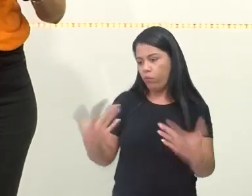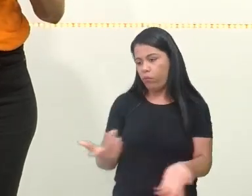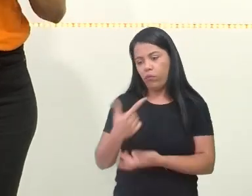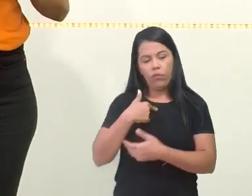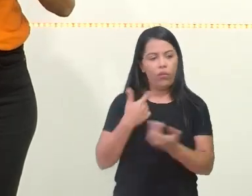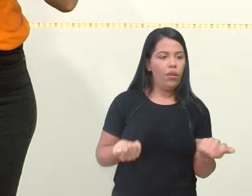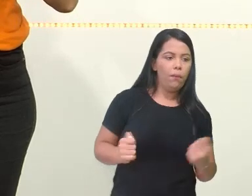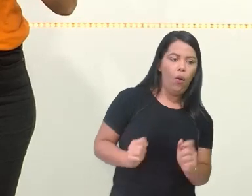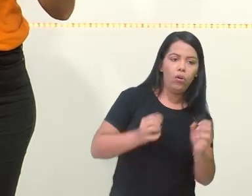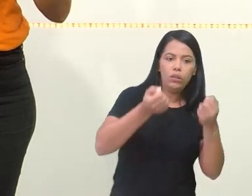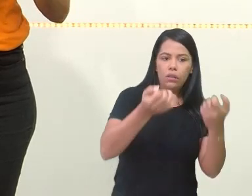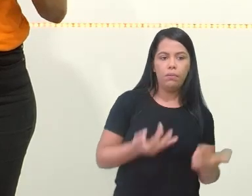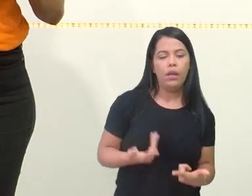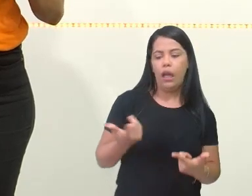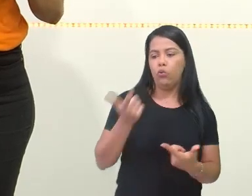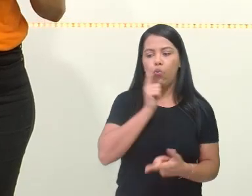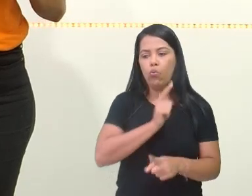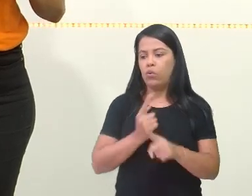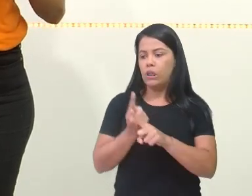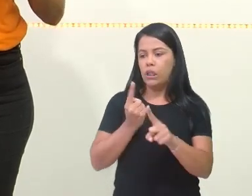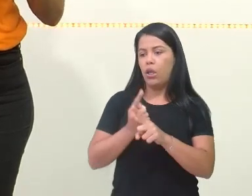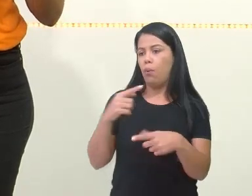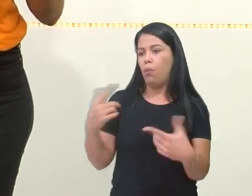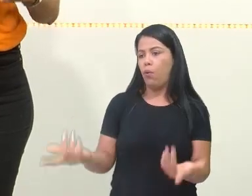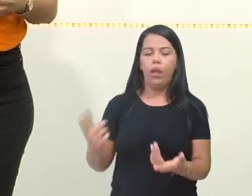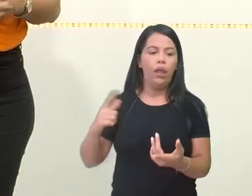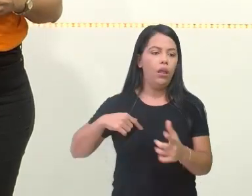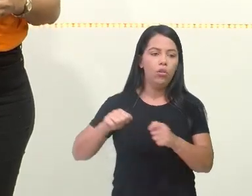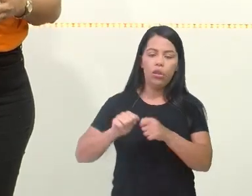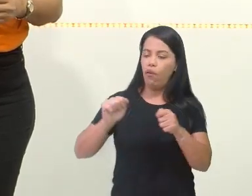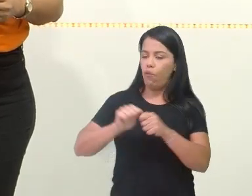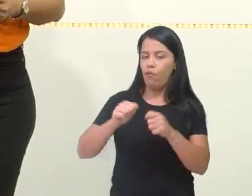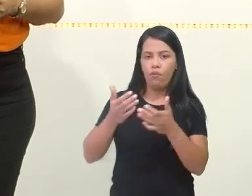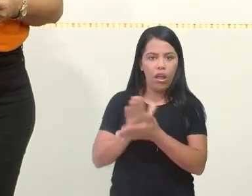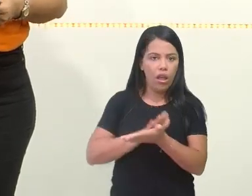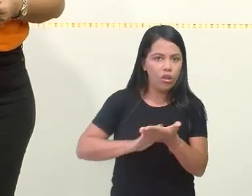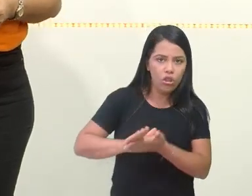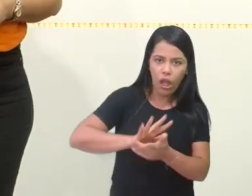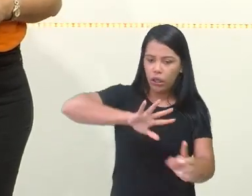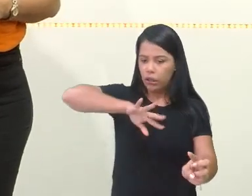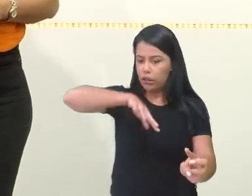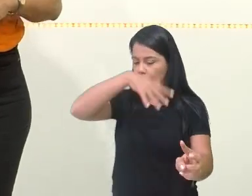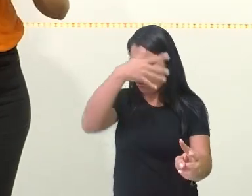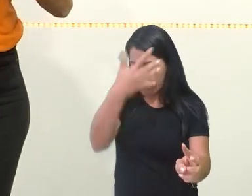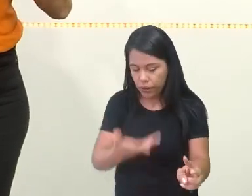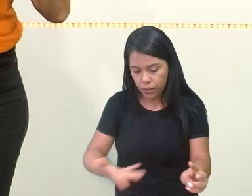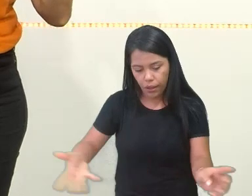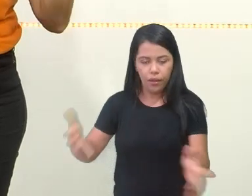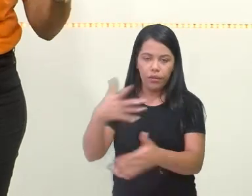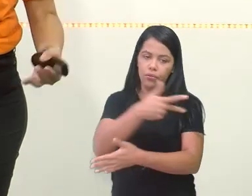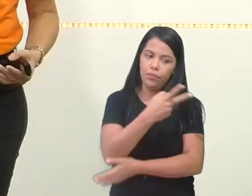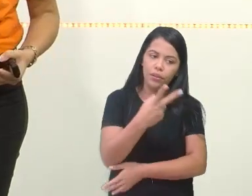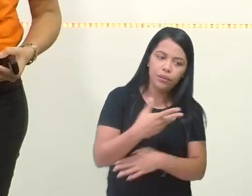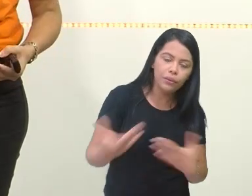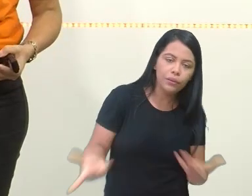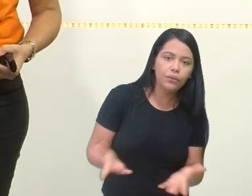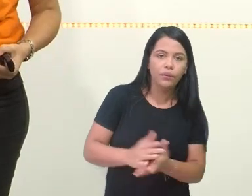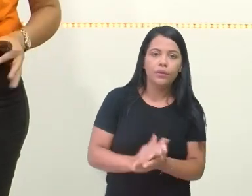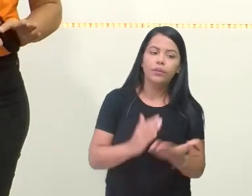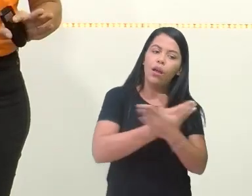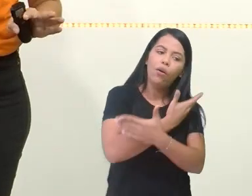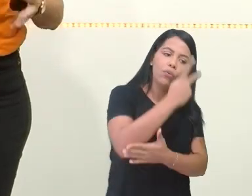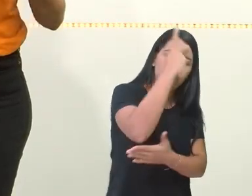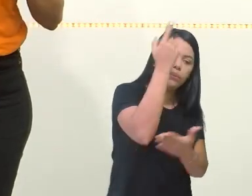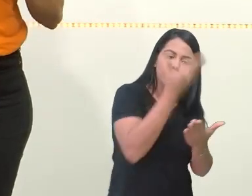E ficam nesse, não é? Pensando nessas coisas, acreditam realmente que existe, outros acreditam que não